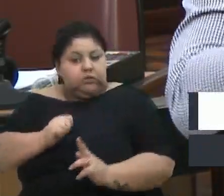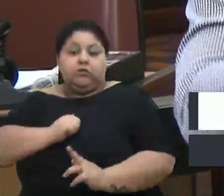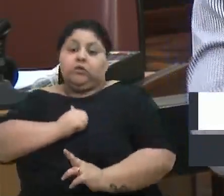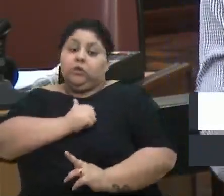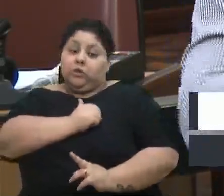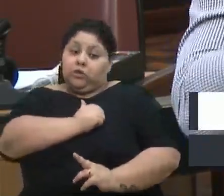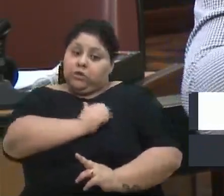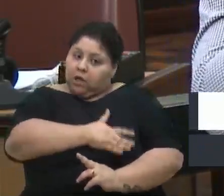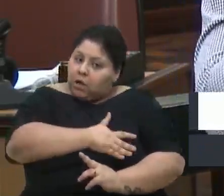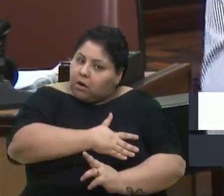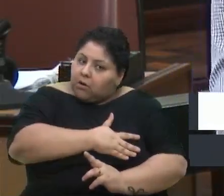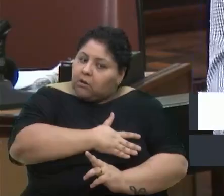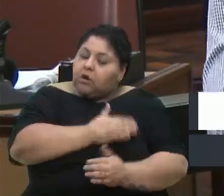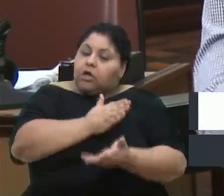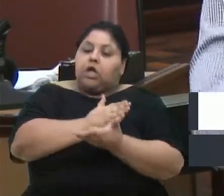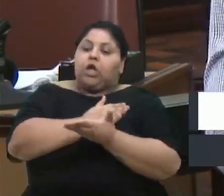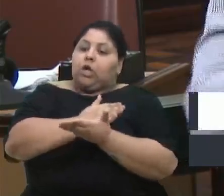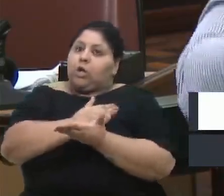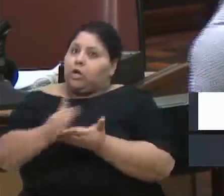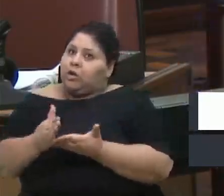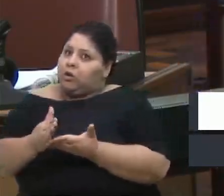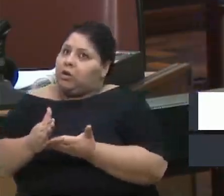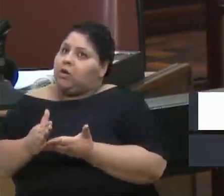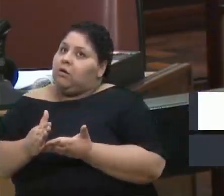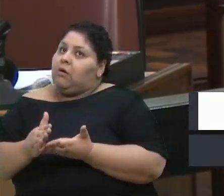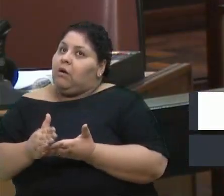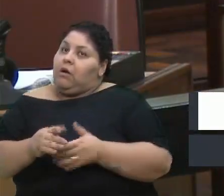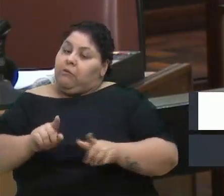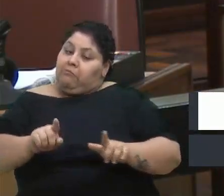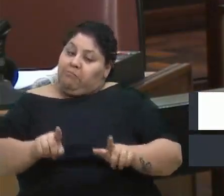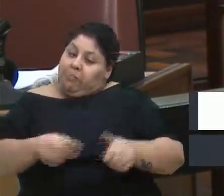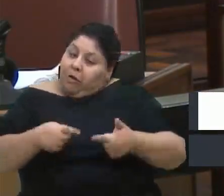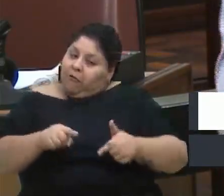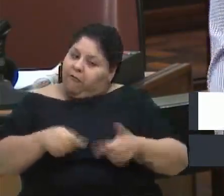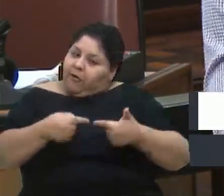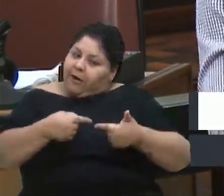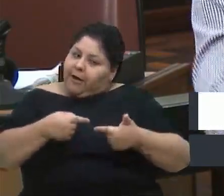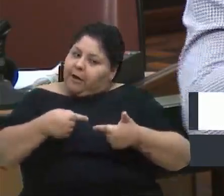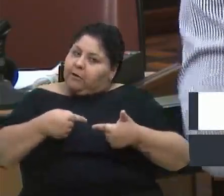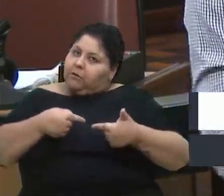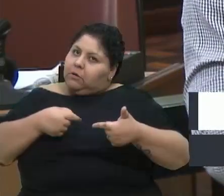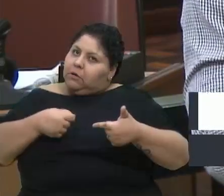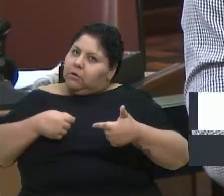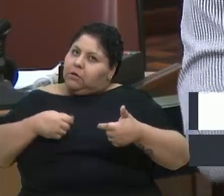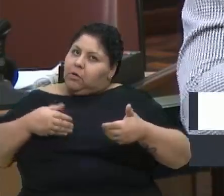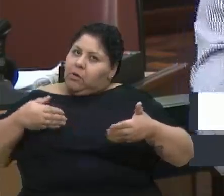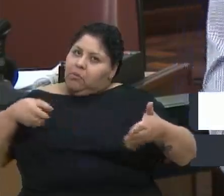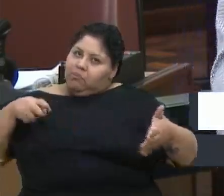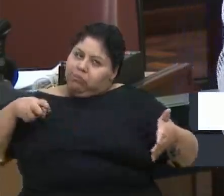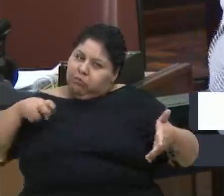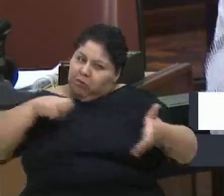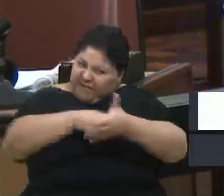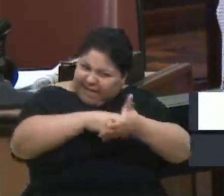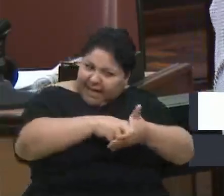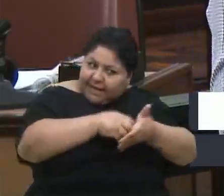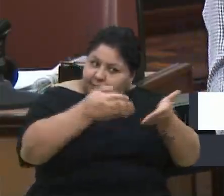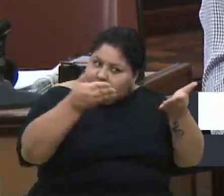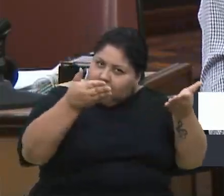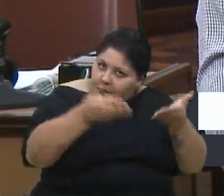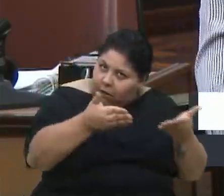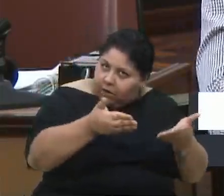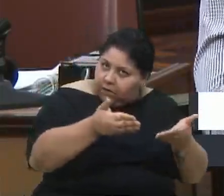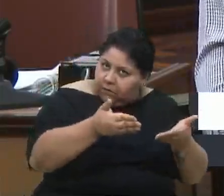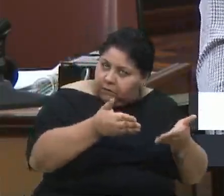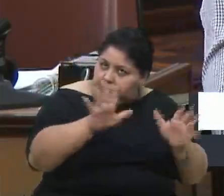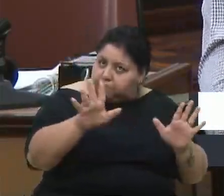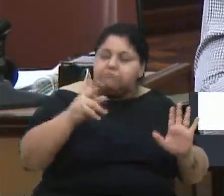que começaram e provocaram o ataque atual em específico, a guerra atual em específica.